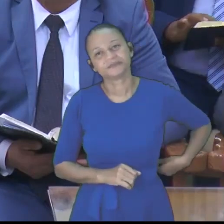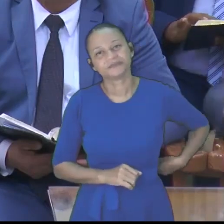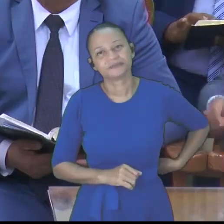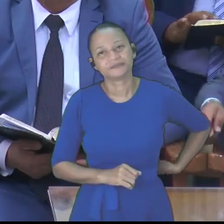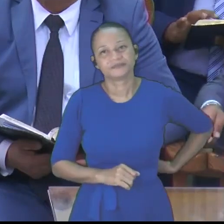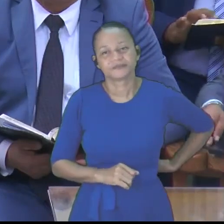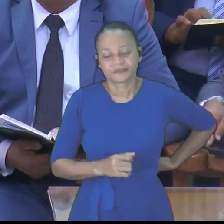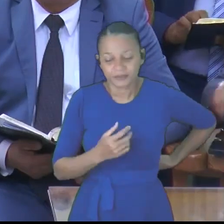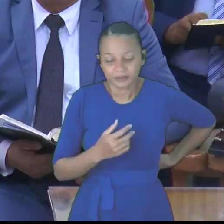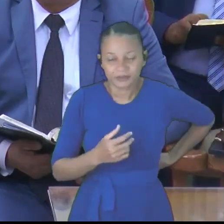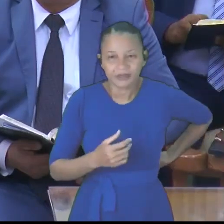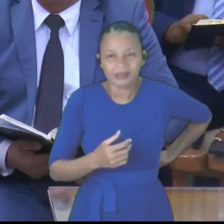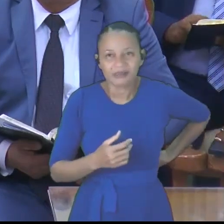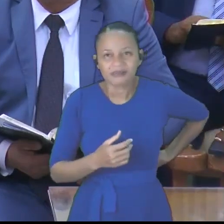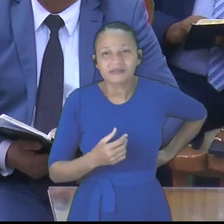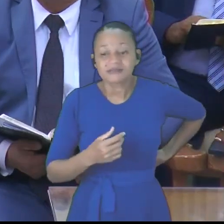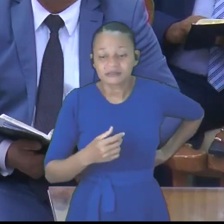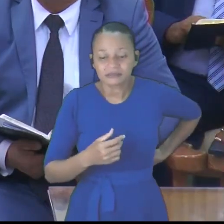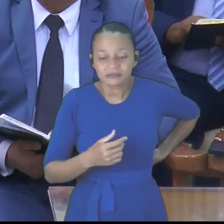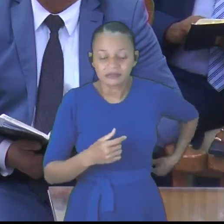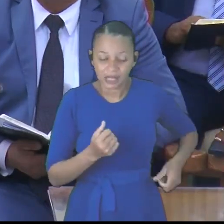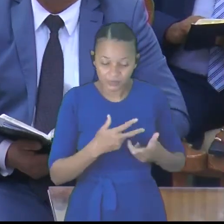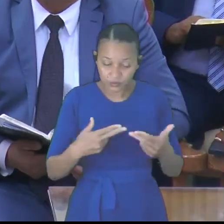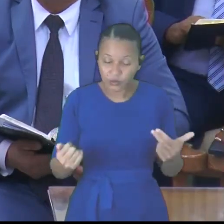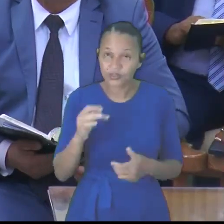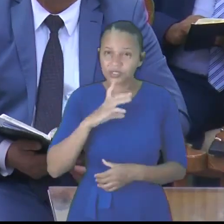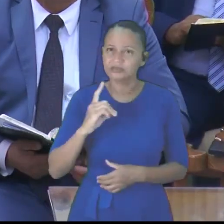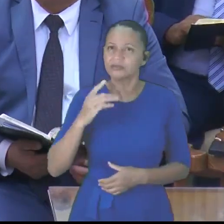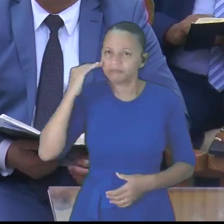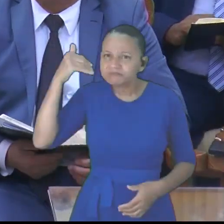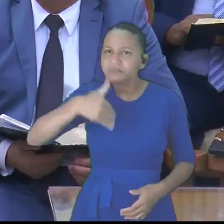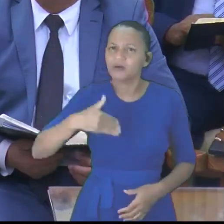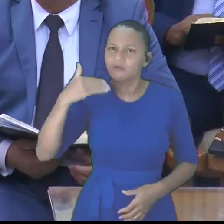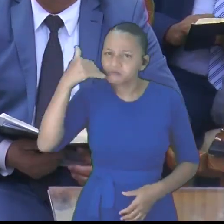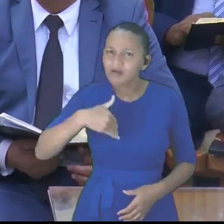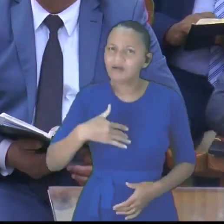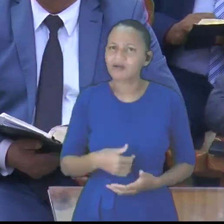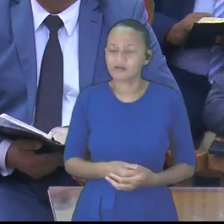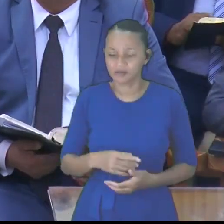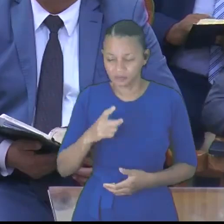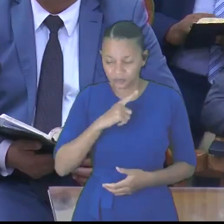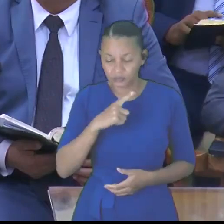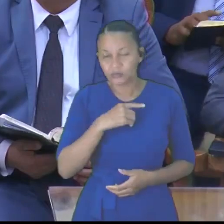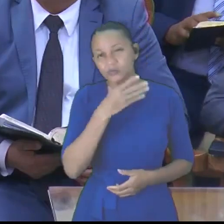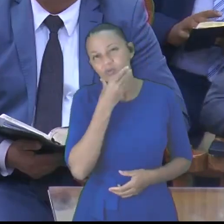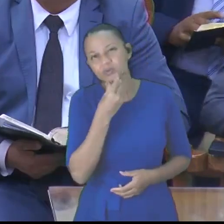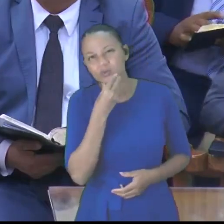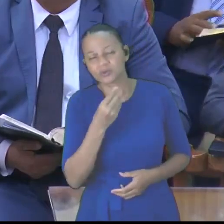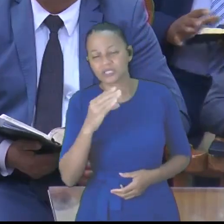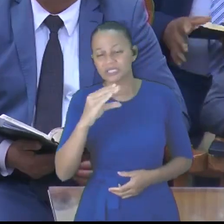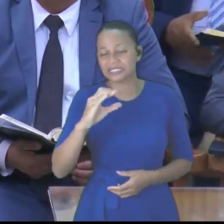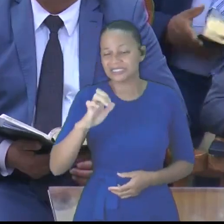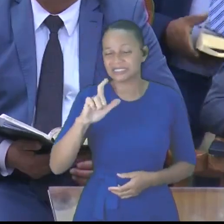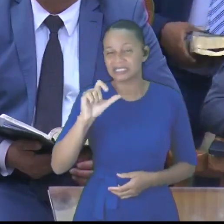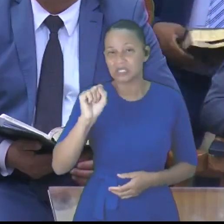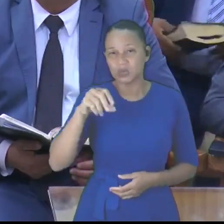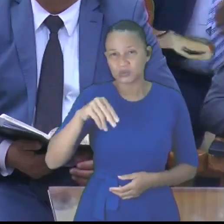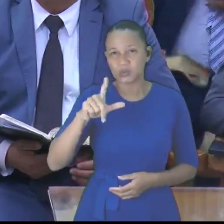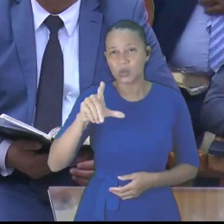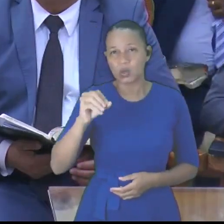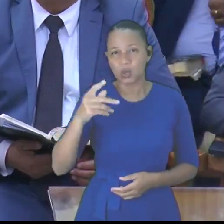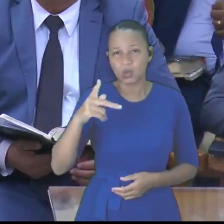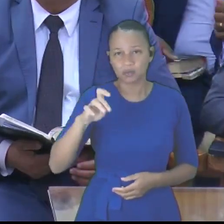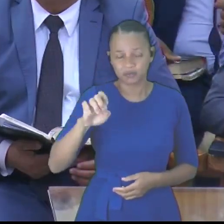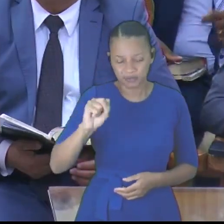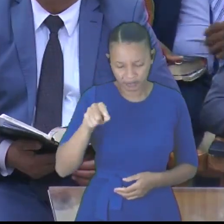As coisas de Deus, irmãos, são comprovadas, não são falcatruas. Havia um moço chamado Celso Lopes, há 45 anos, quando eu